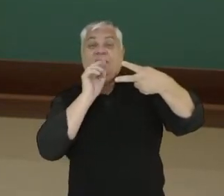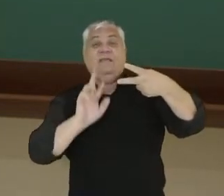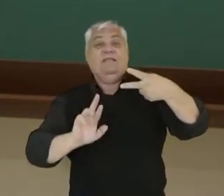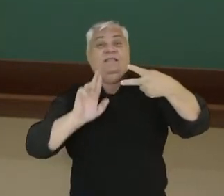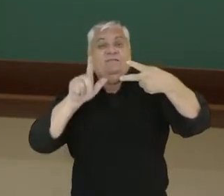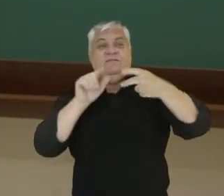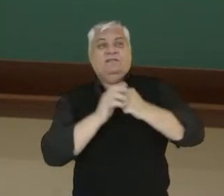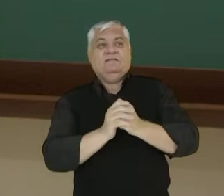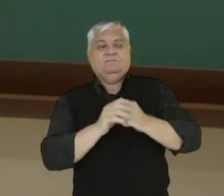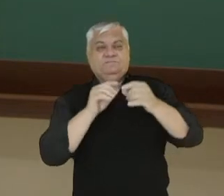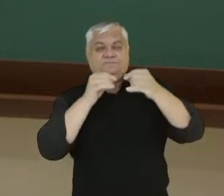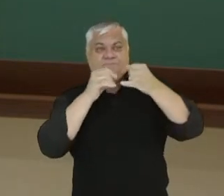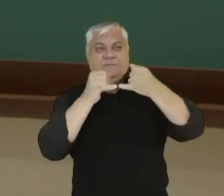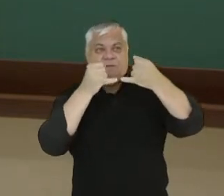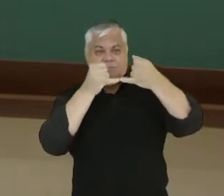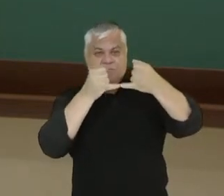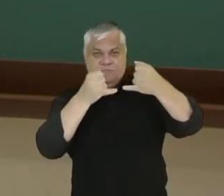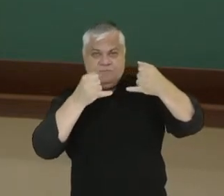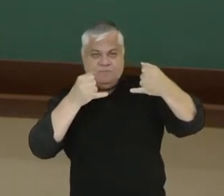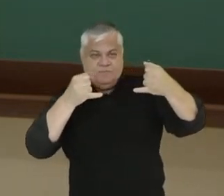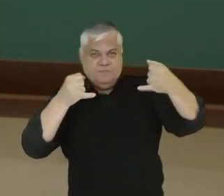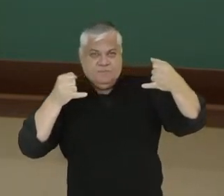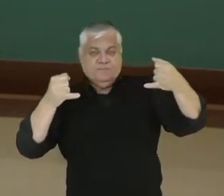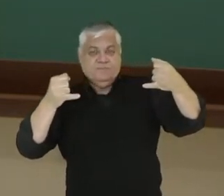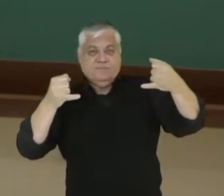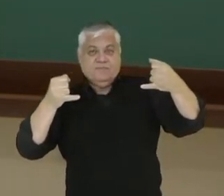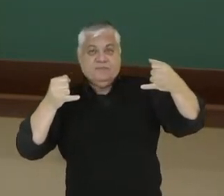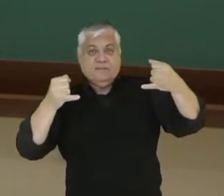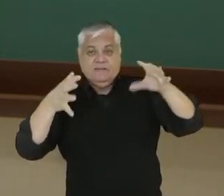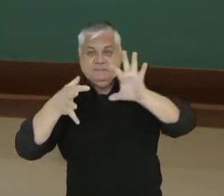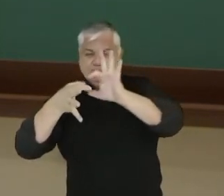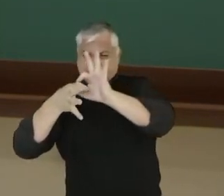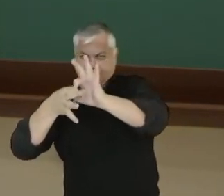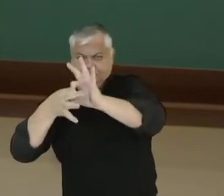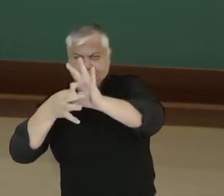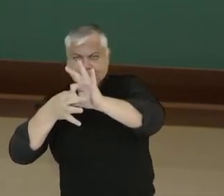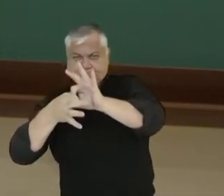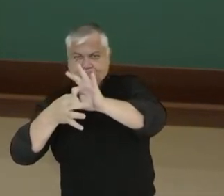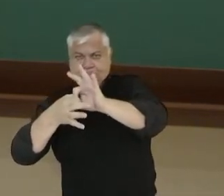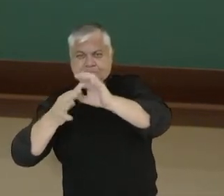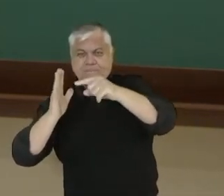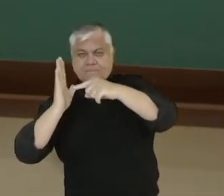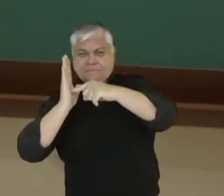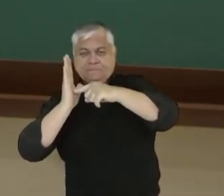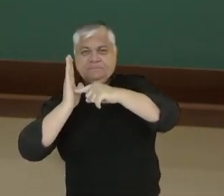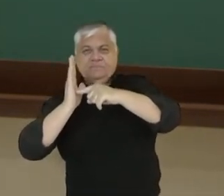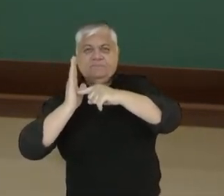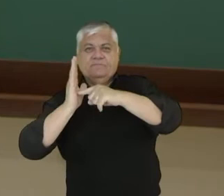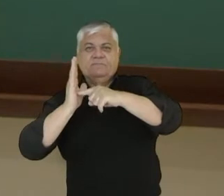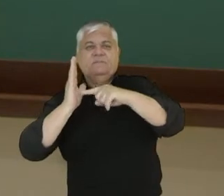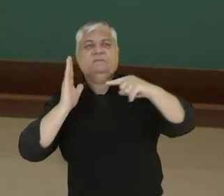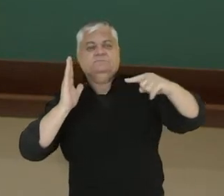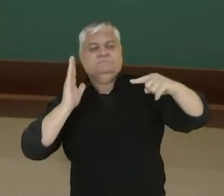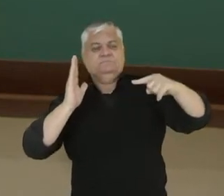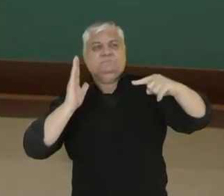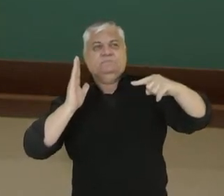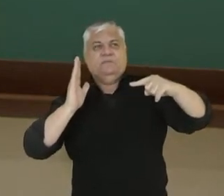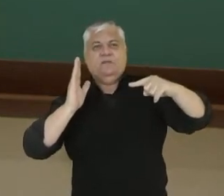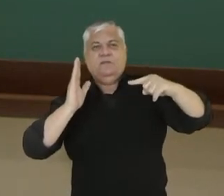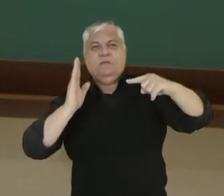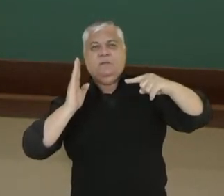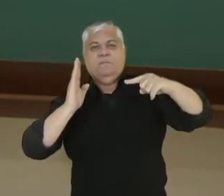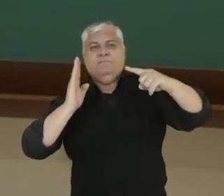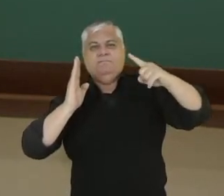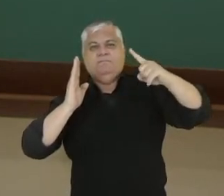uma corda, de tal modo que ela está presa no suporte. Agora eu perturbo a corda, o pulso vai